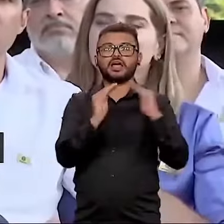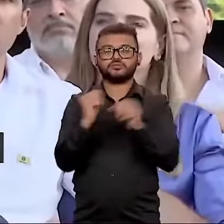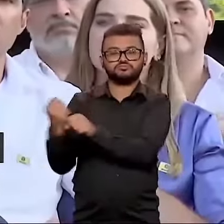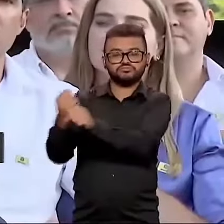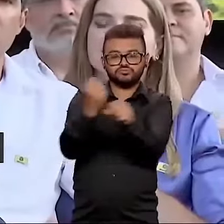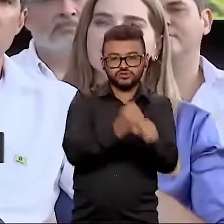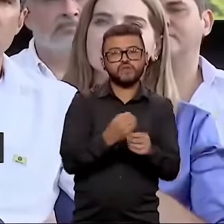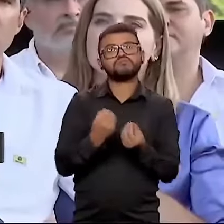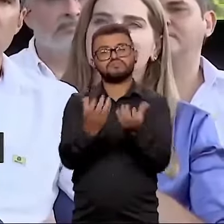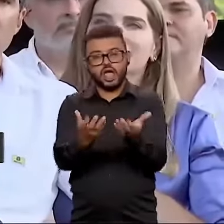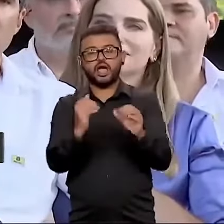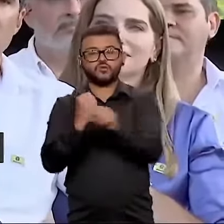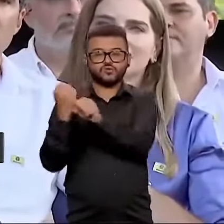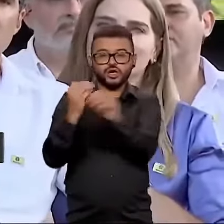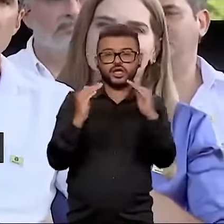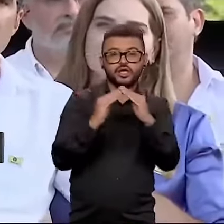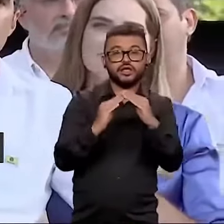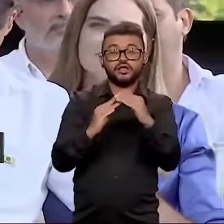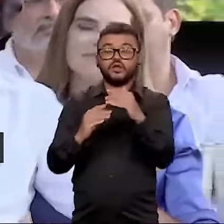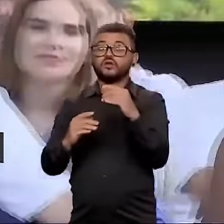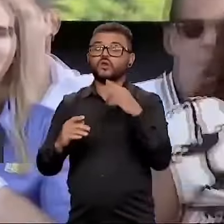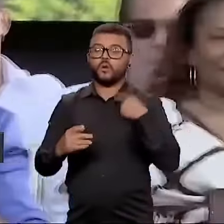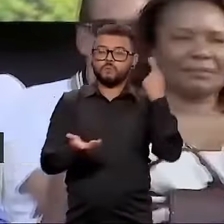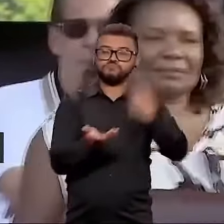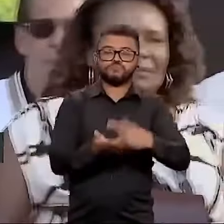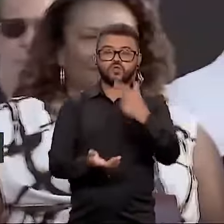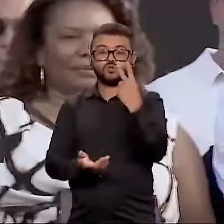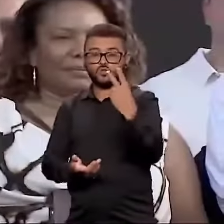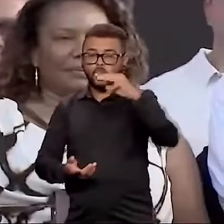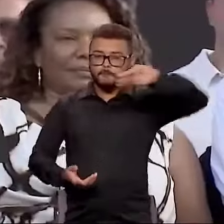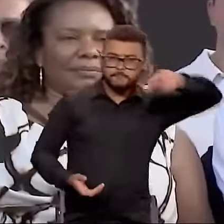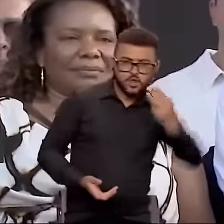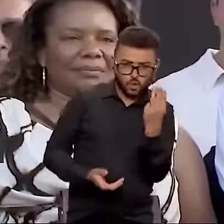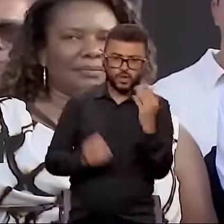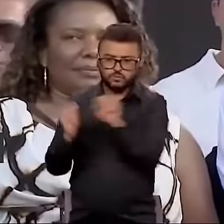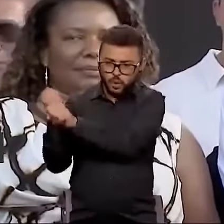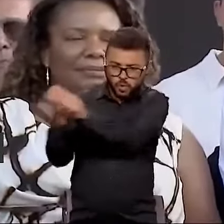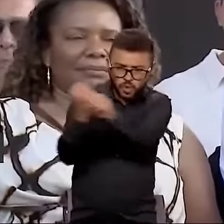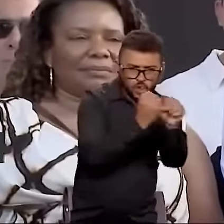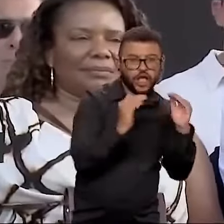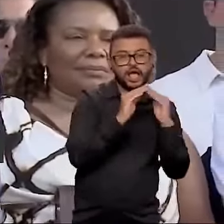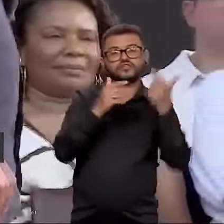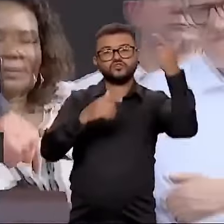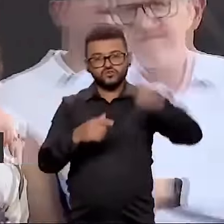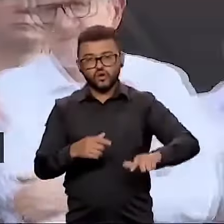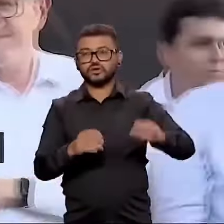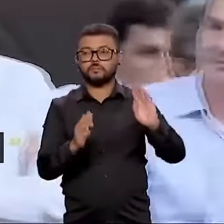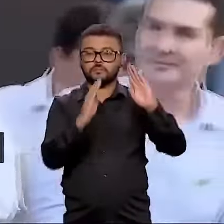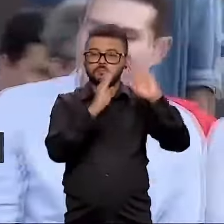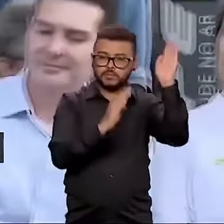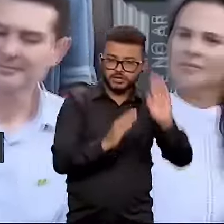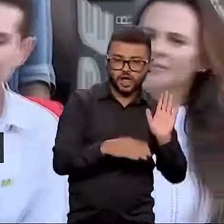Temos 3 anos para entregar 2 milhões de casas para o povo brasileiro outra vez.